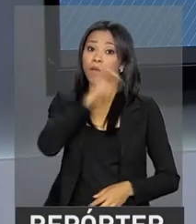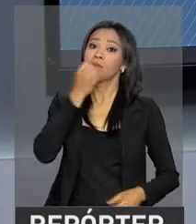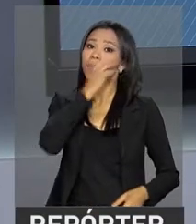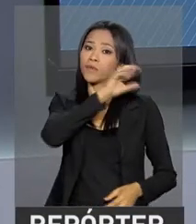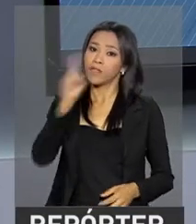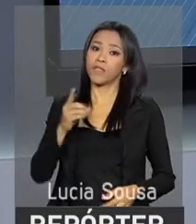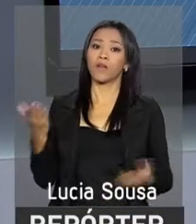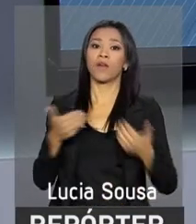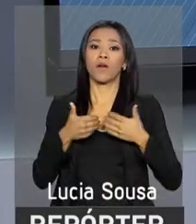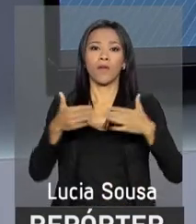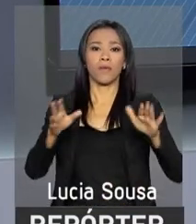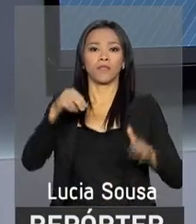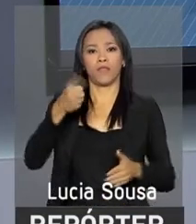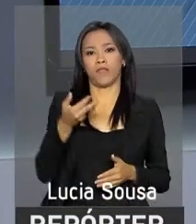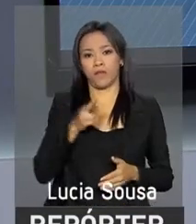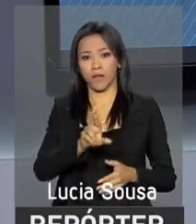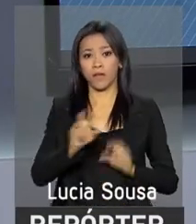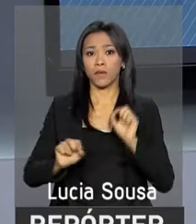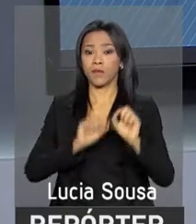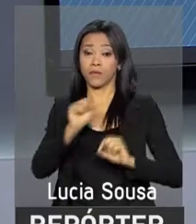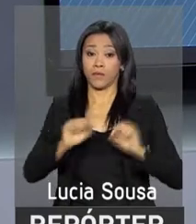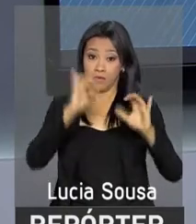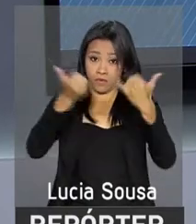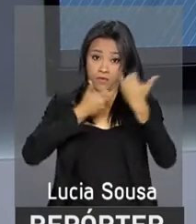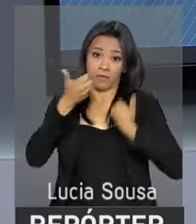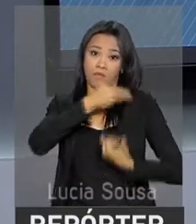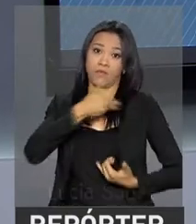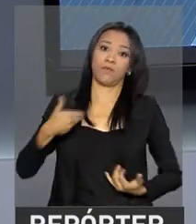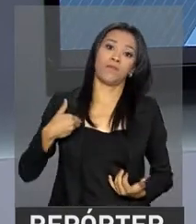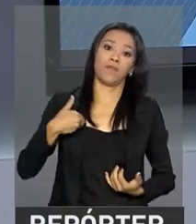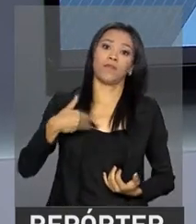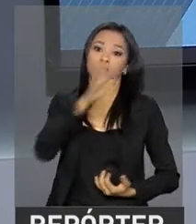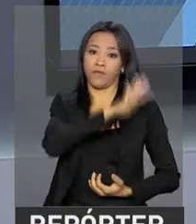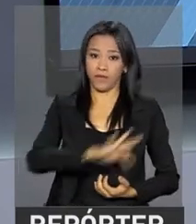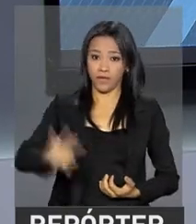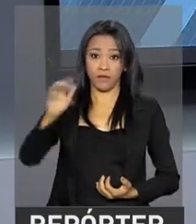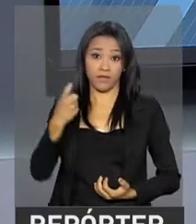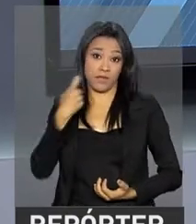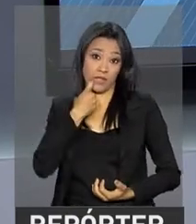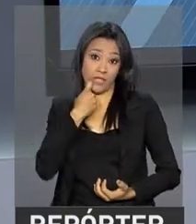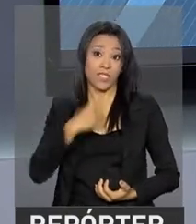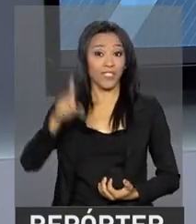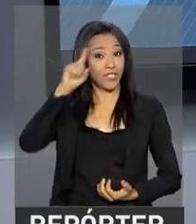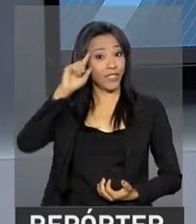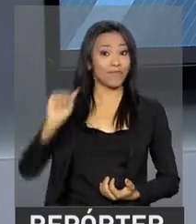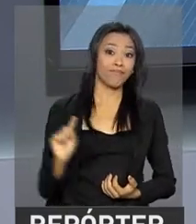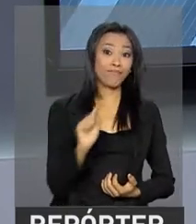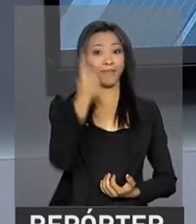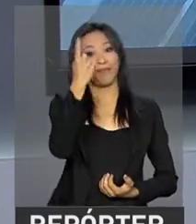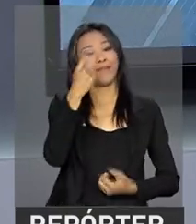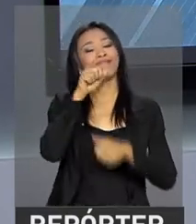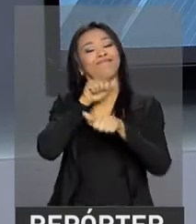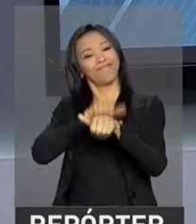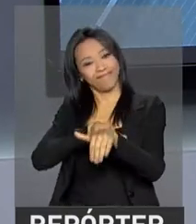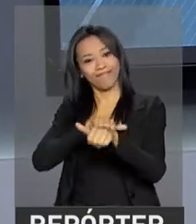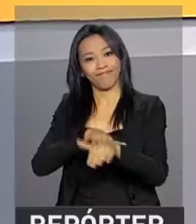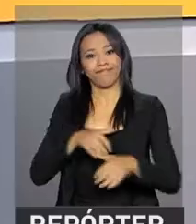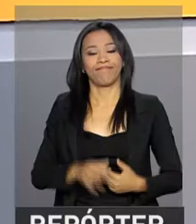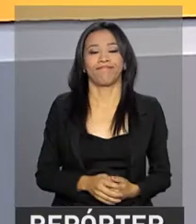Olá, bom dia. Começa agora o Repórter NBR com as notícias do governo federal desta sexta-feira, 1º de